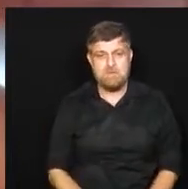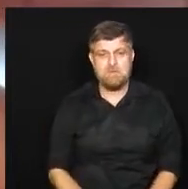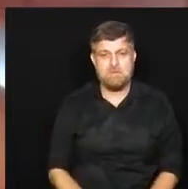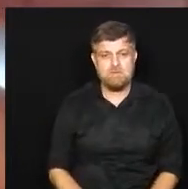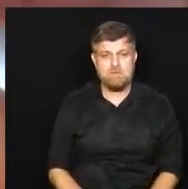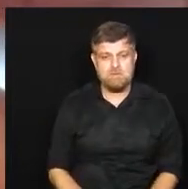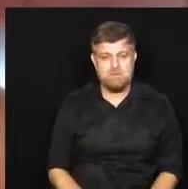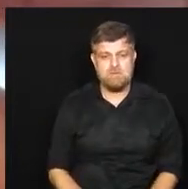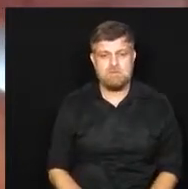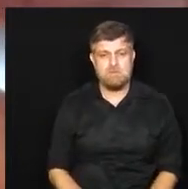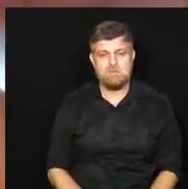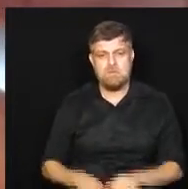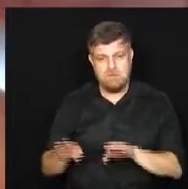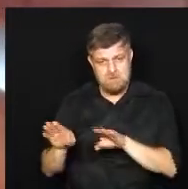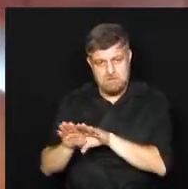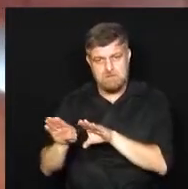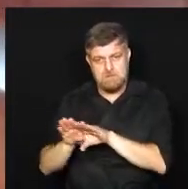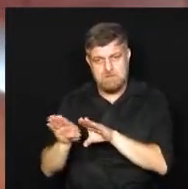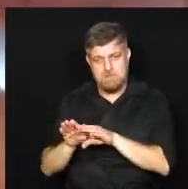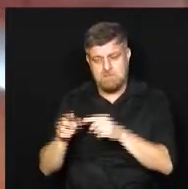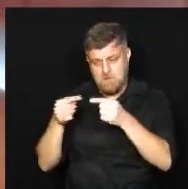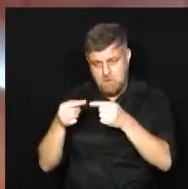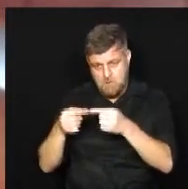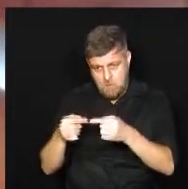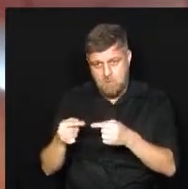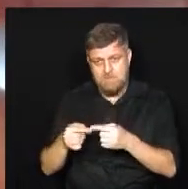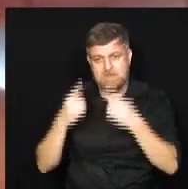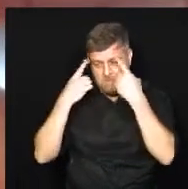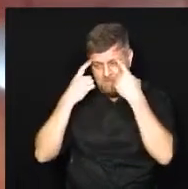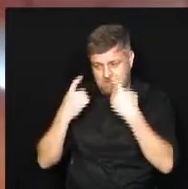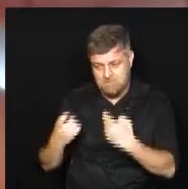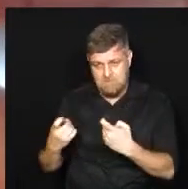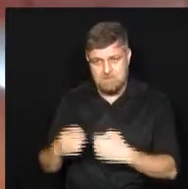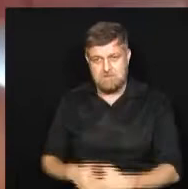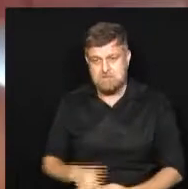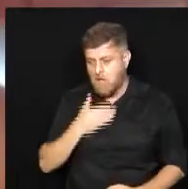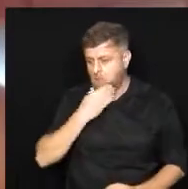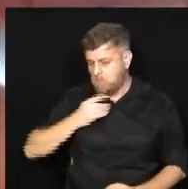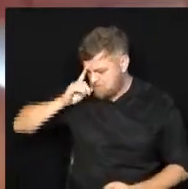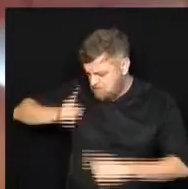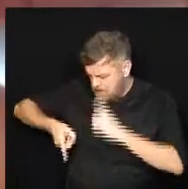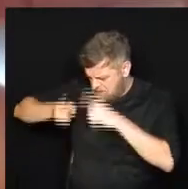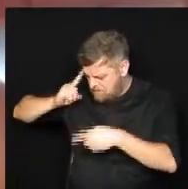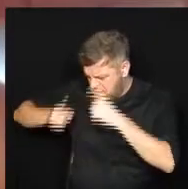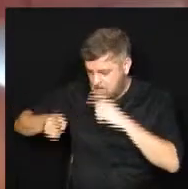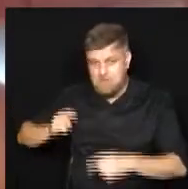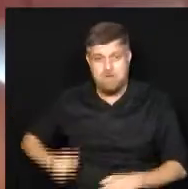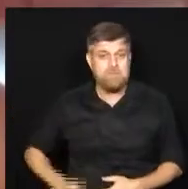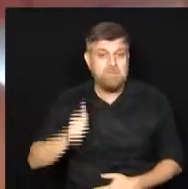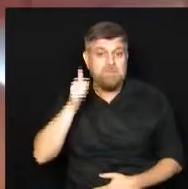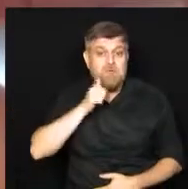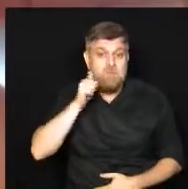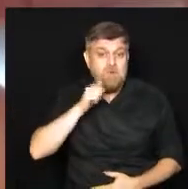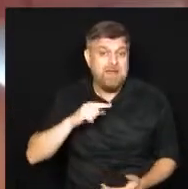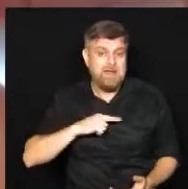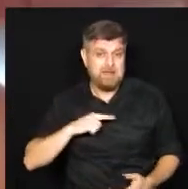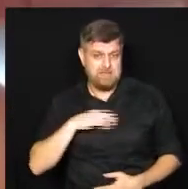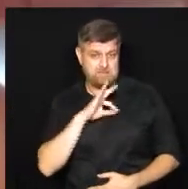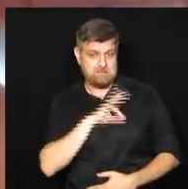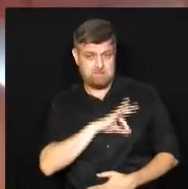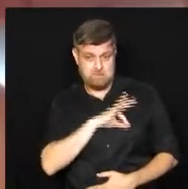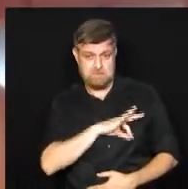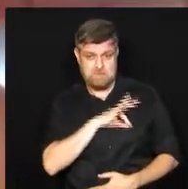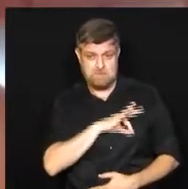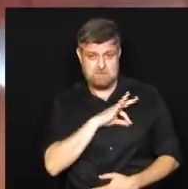é parte do processo de violência. Então, nós sabemos que muitas mulheres podem ter uma renda familiar